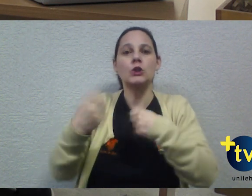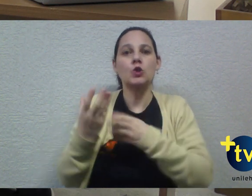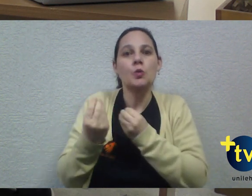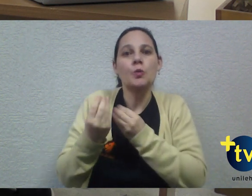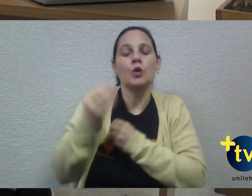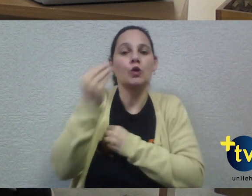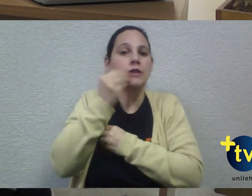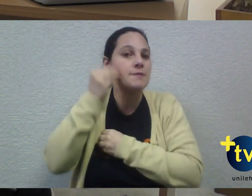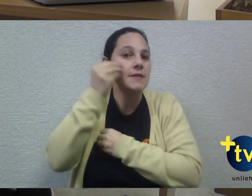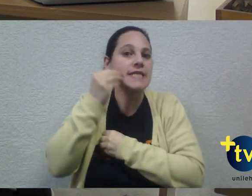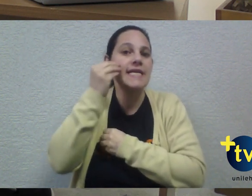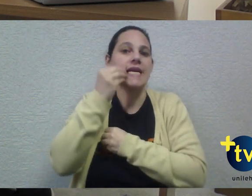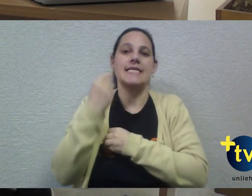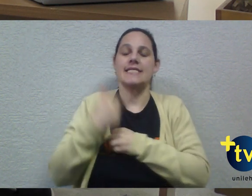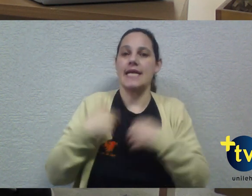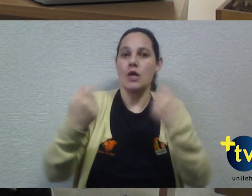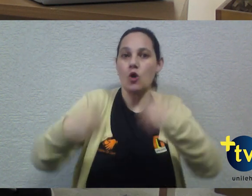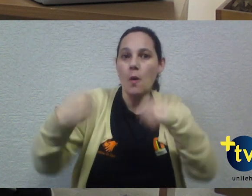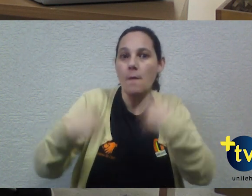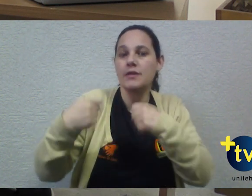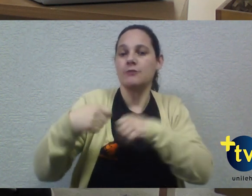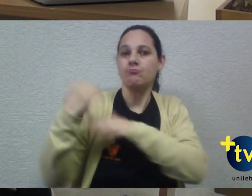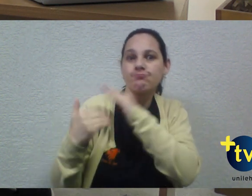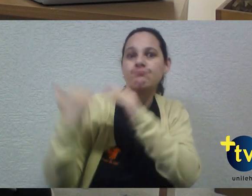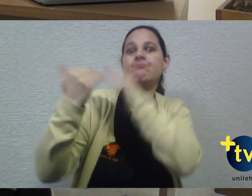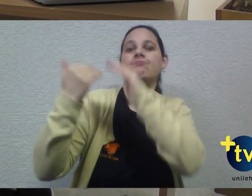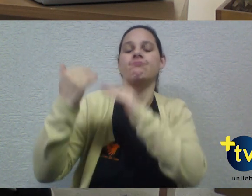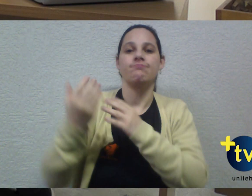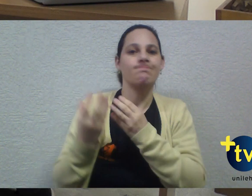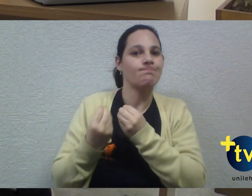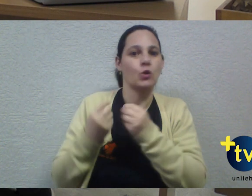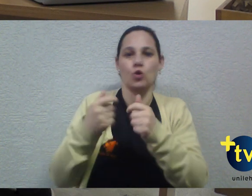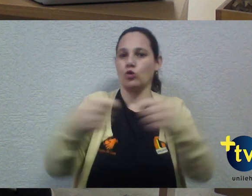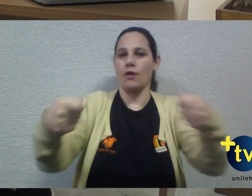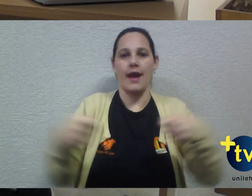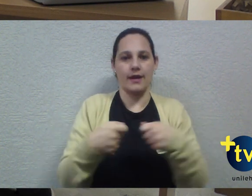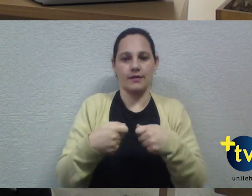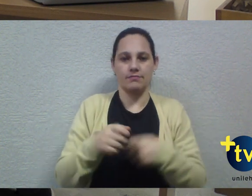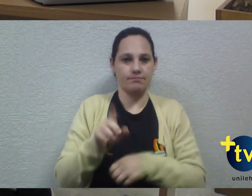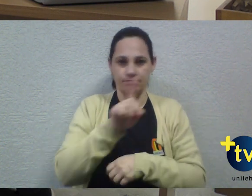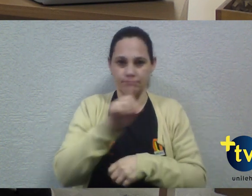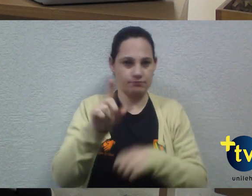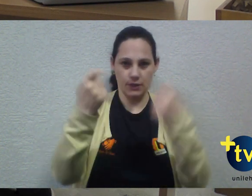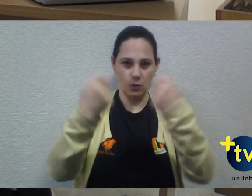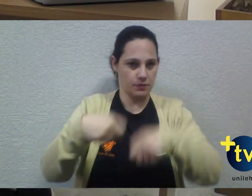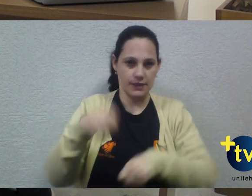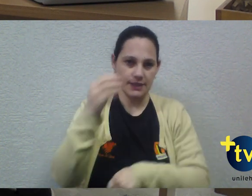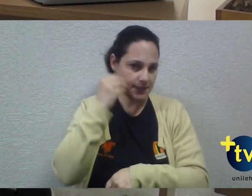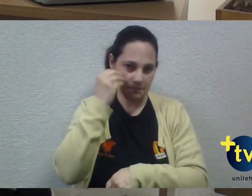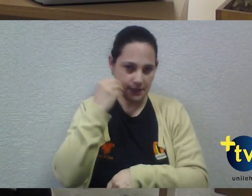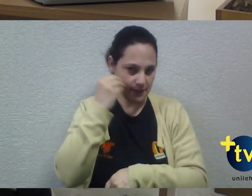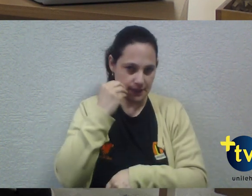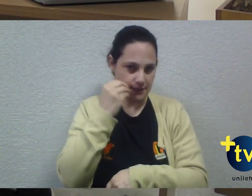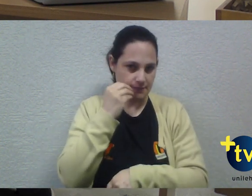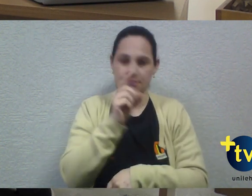da programação ou dentro da área para você conseguir ingressar. Necessariamente você não precisa ter muita